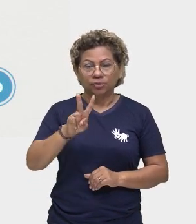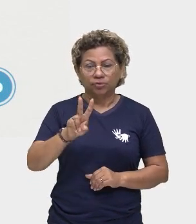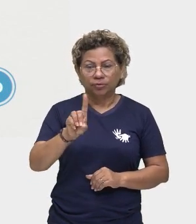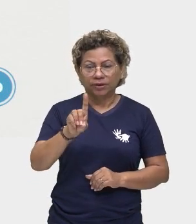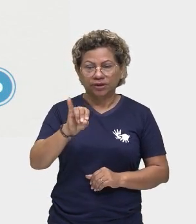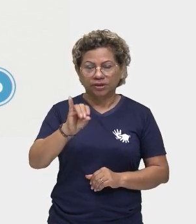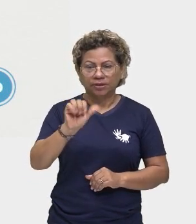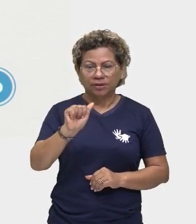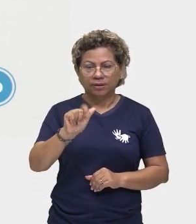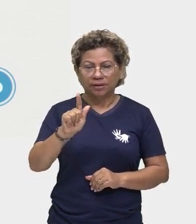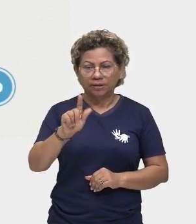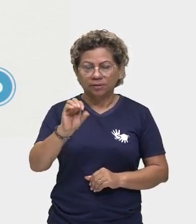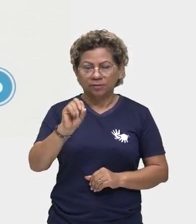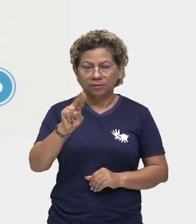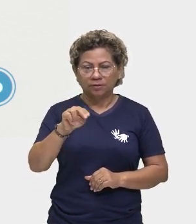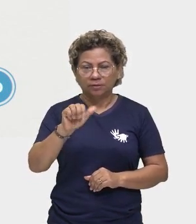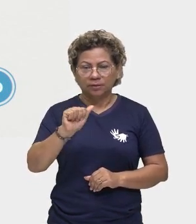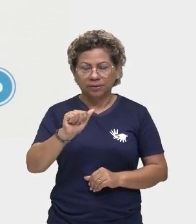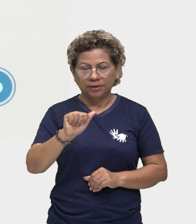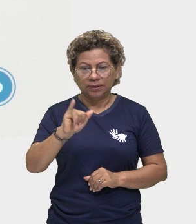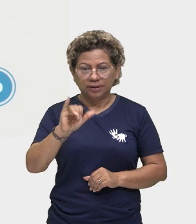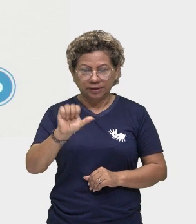o ângulo interno, 90.